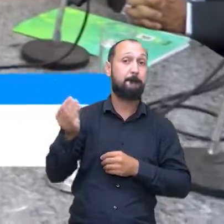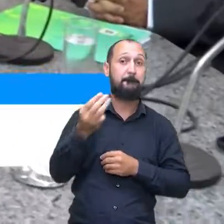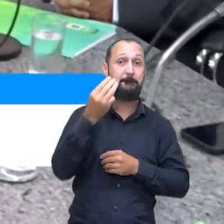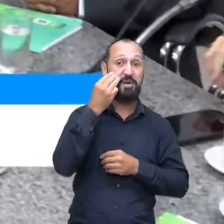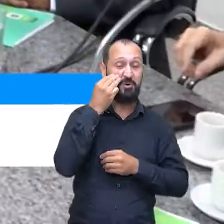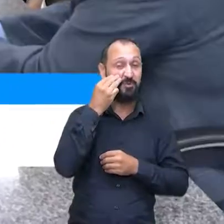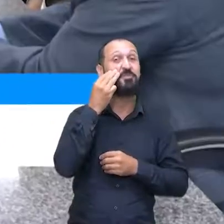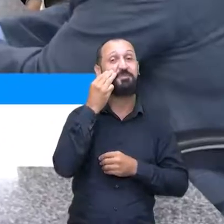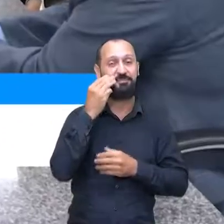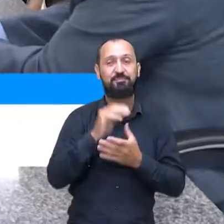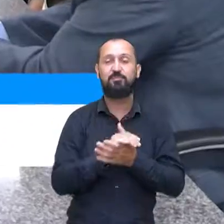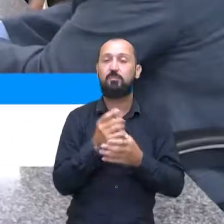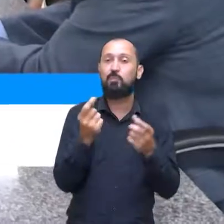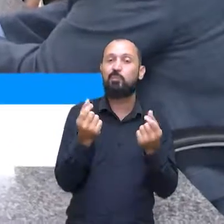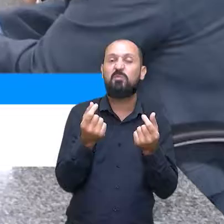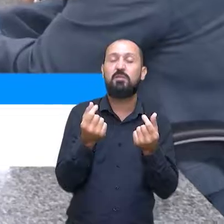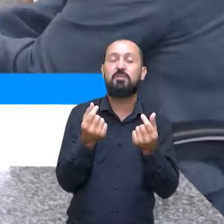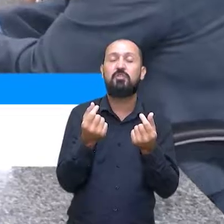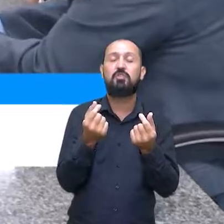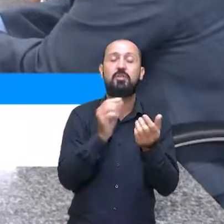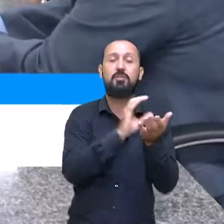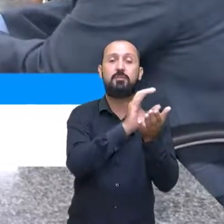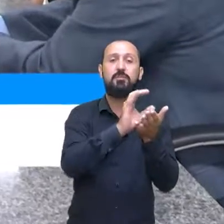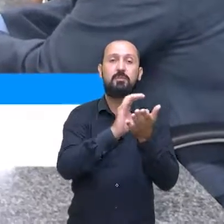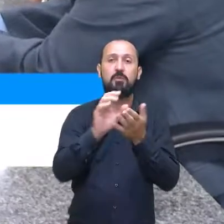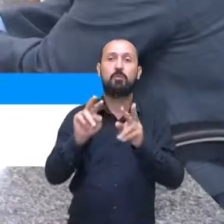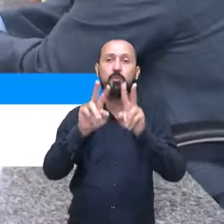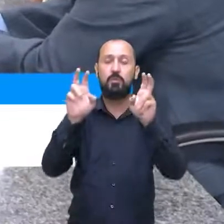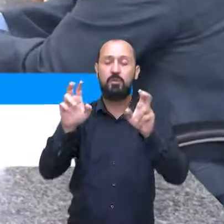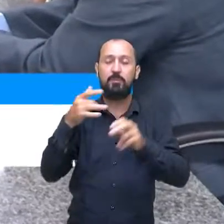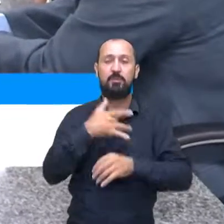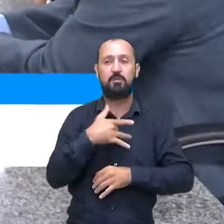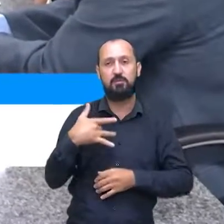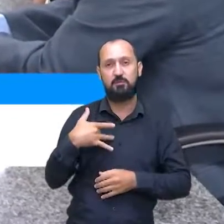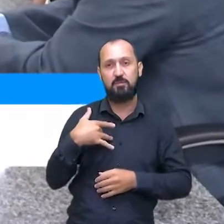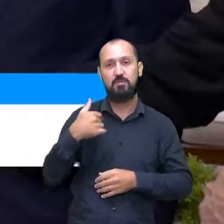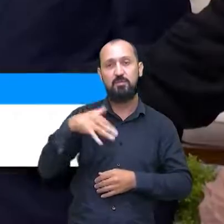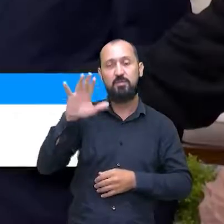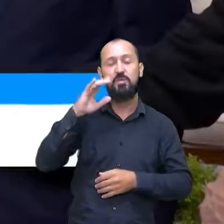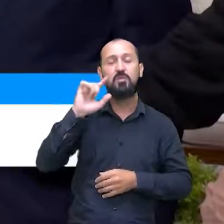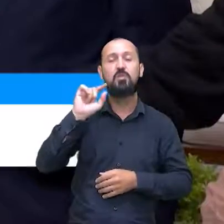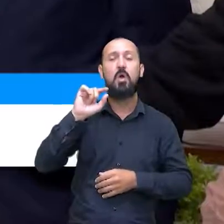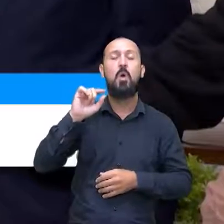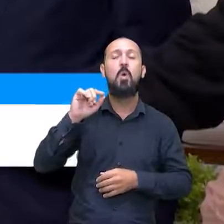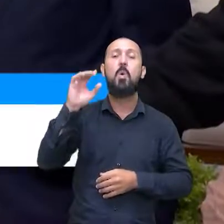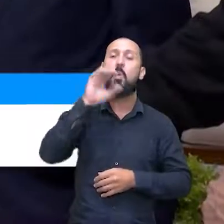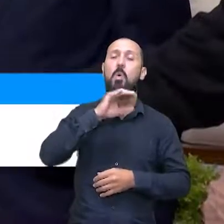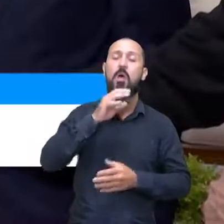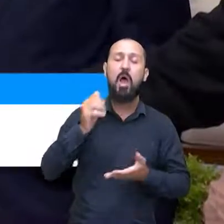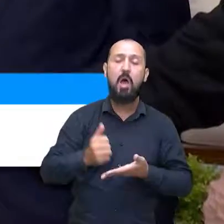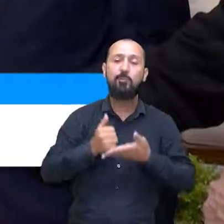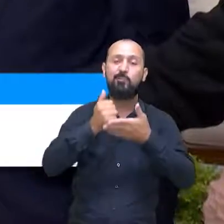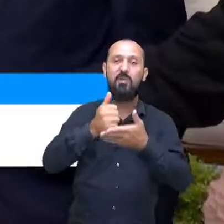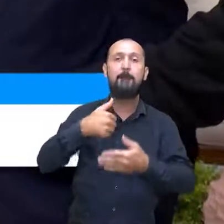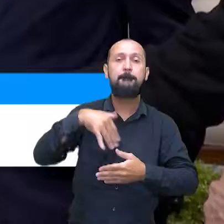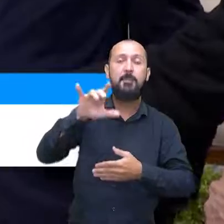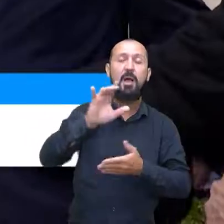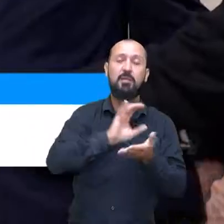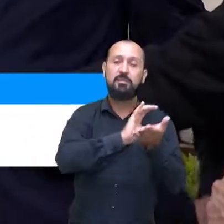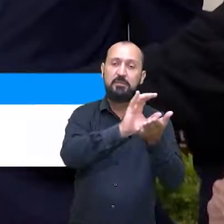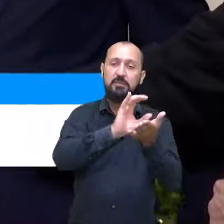R$36 milhões, sendo a maior parte destes recursos destinados à área da saúde. A gente prioriza, né, para que